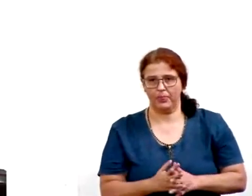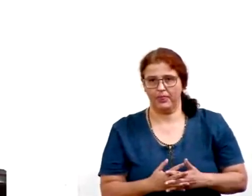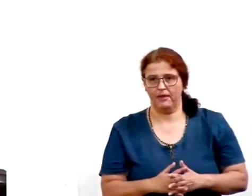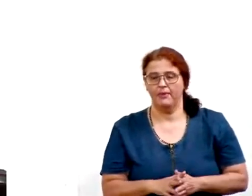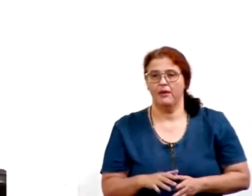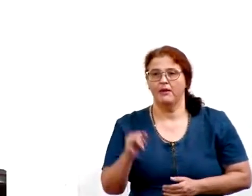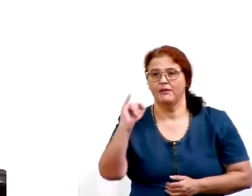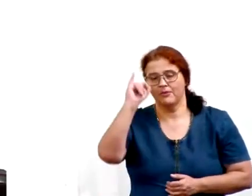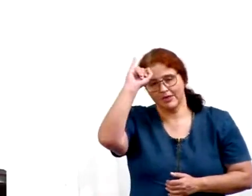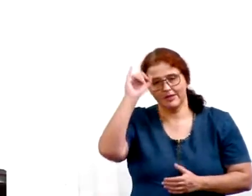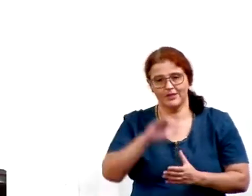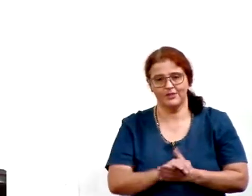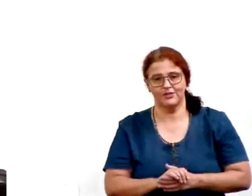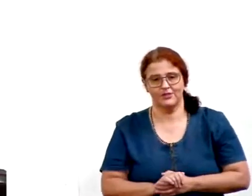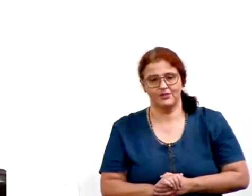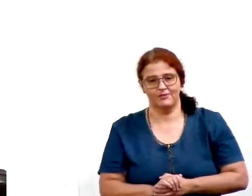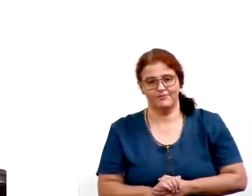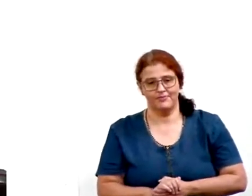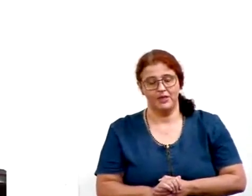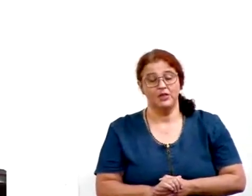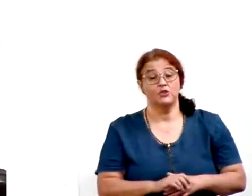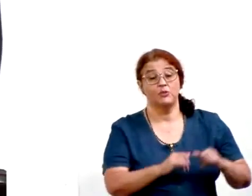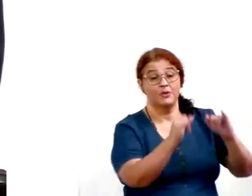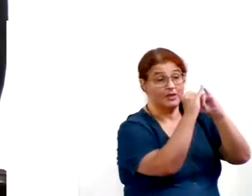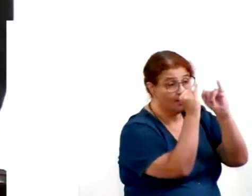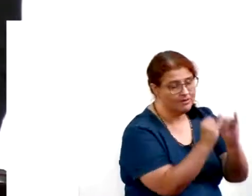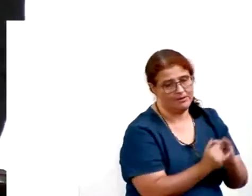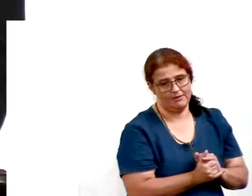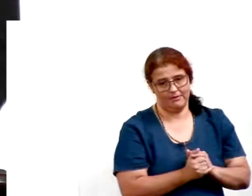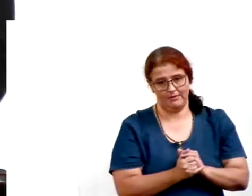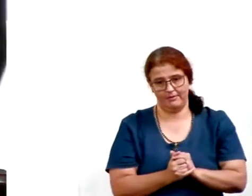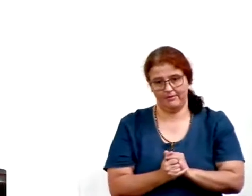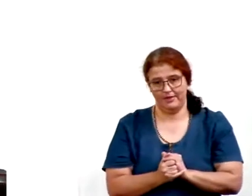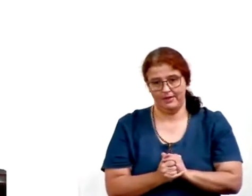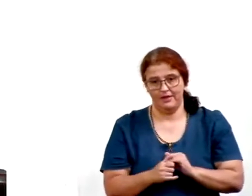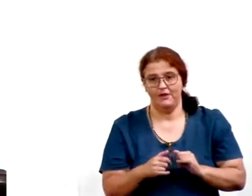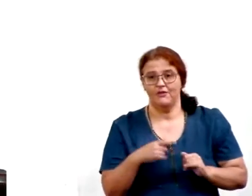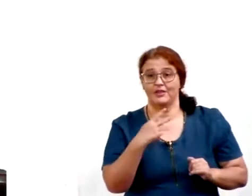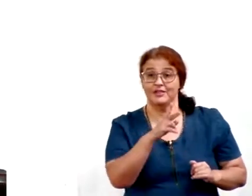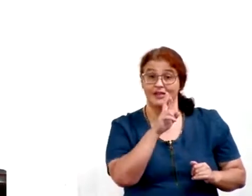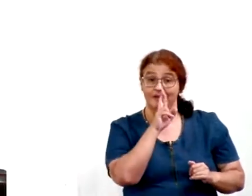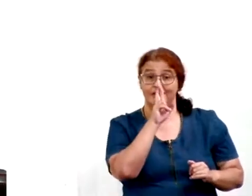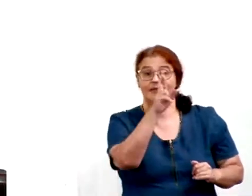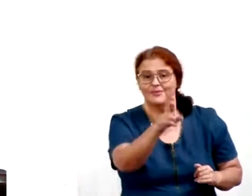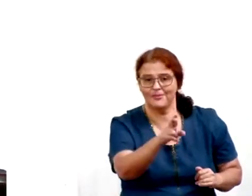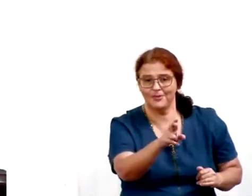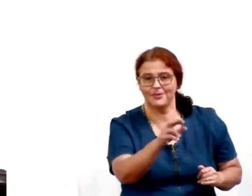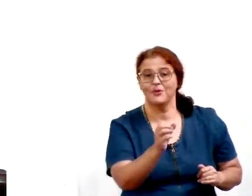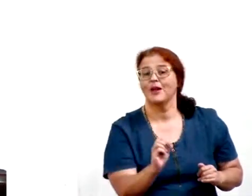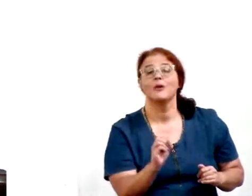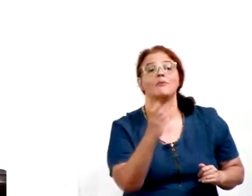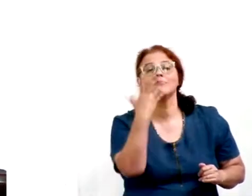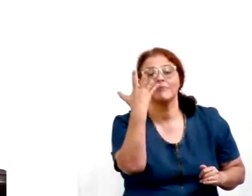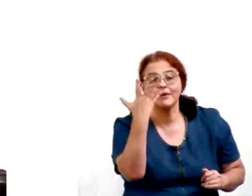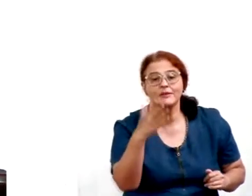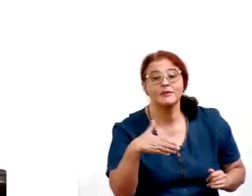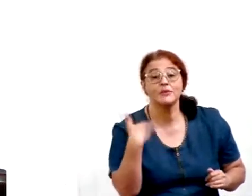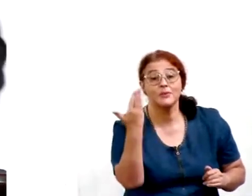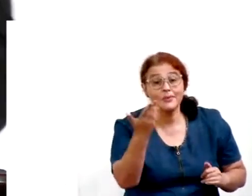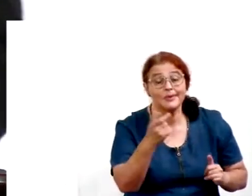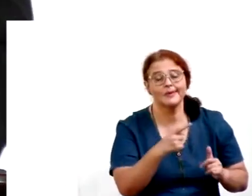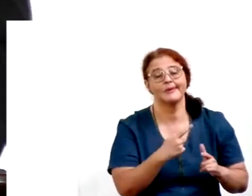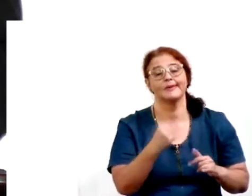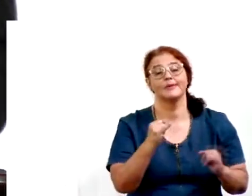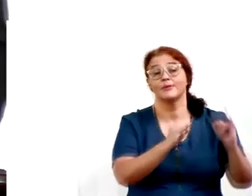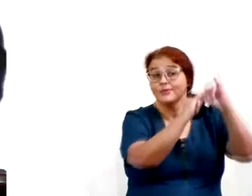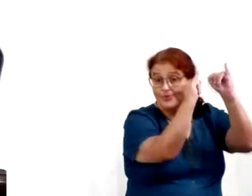Vamos aprender a respeito das consequências desta idolatria, dos resultados nocivos